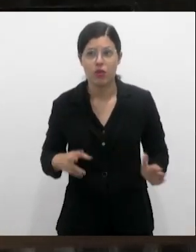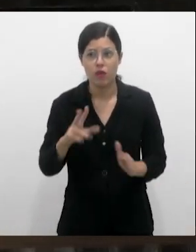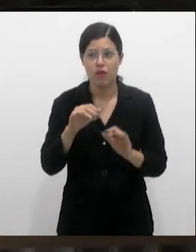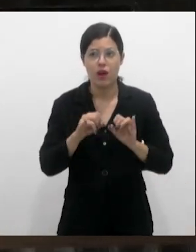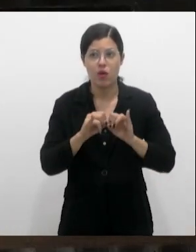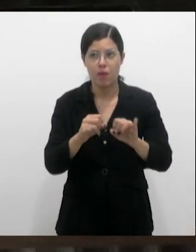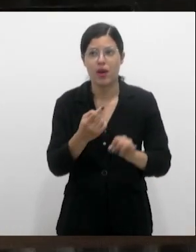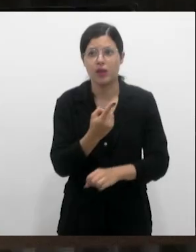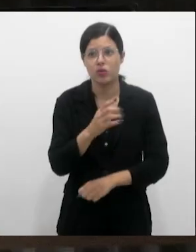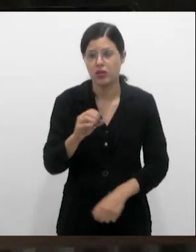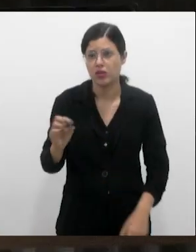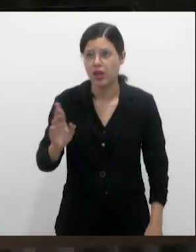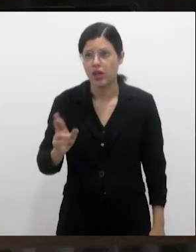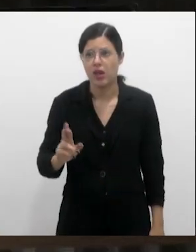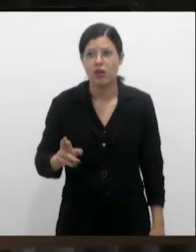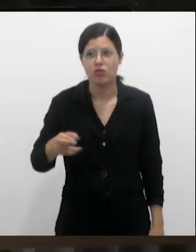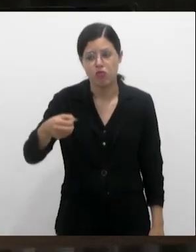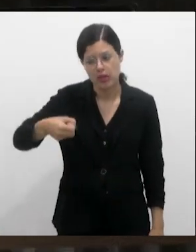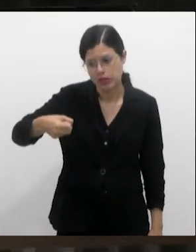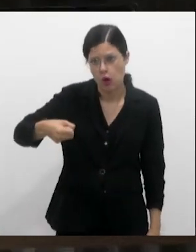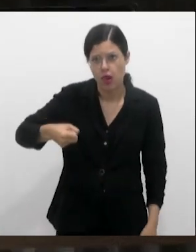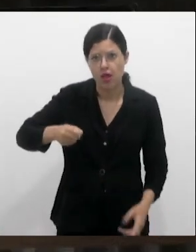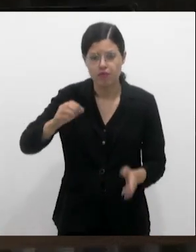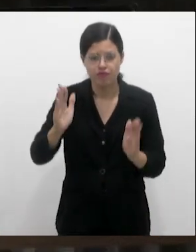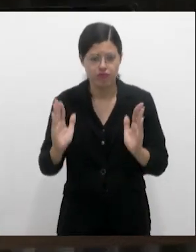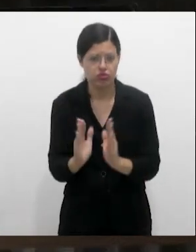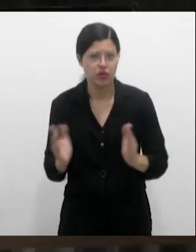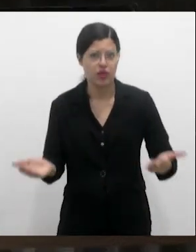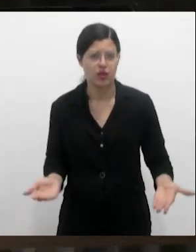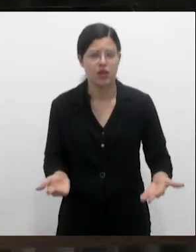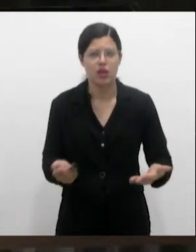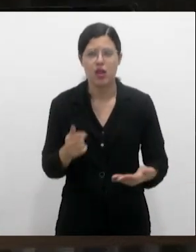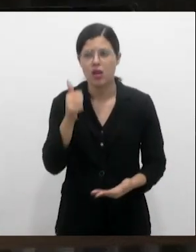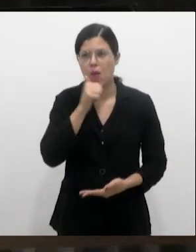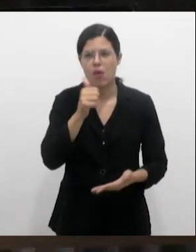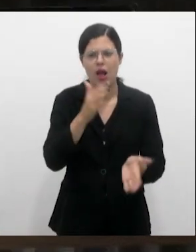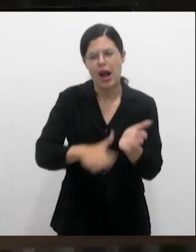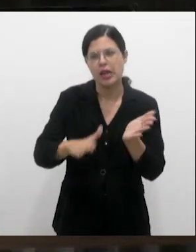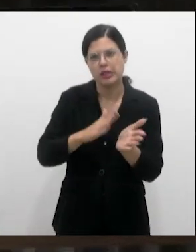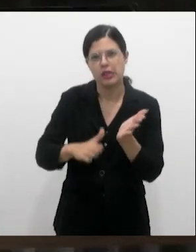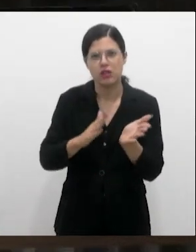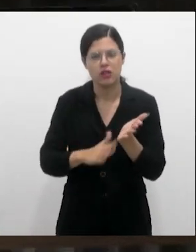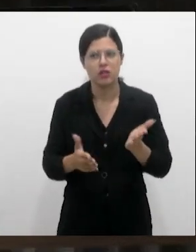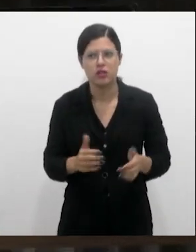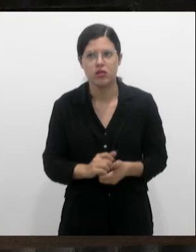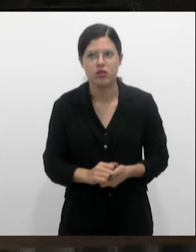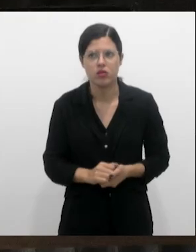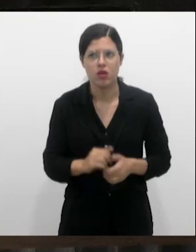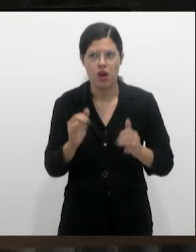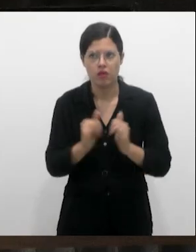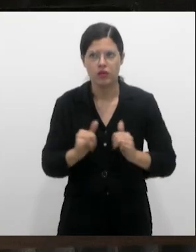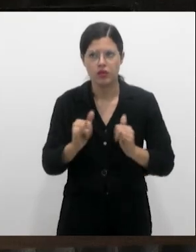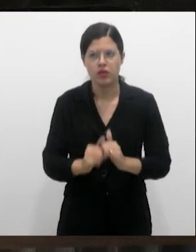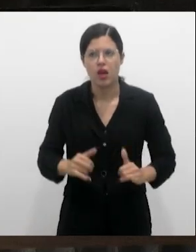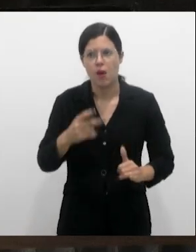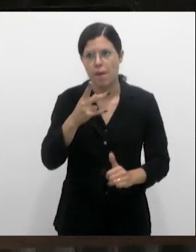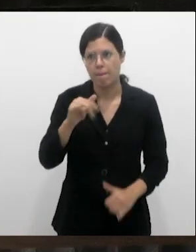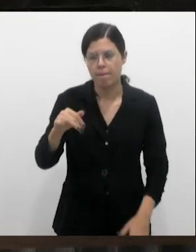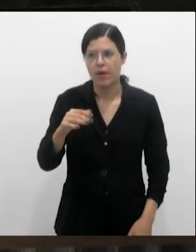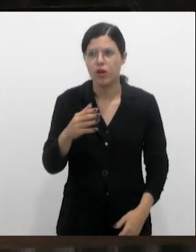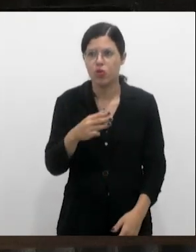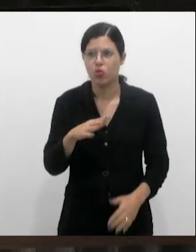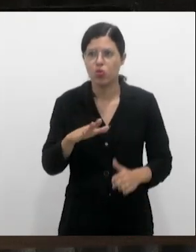com uma sacolinha mequetrefe e a mulher com gastos. Então deixa eu falar uma coisa para você que o pai dos pobres